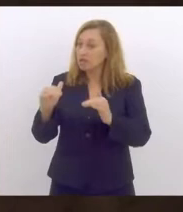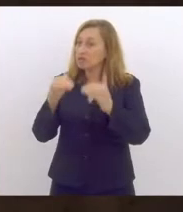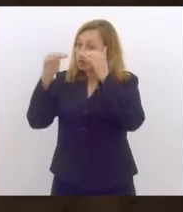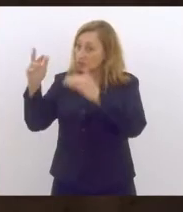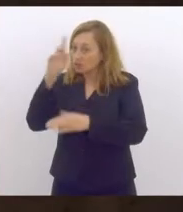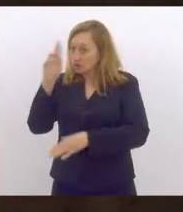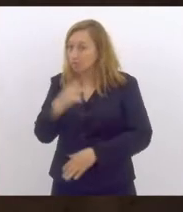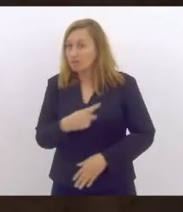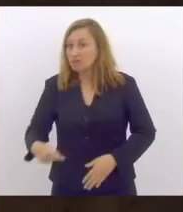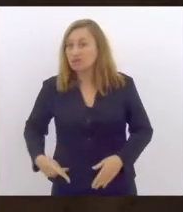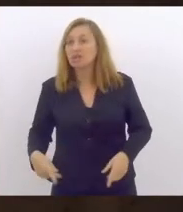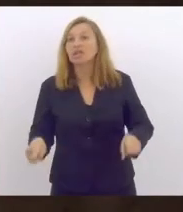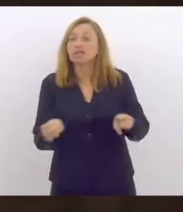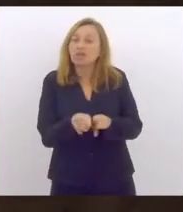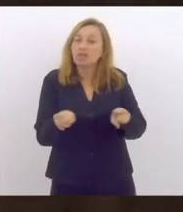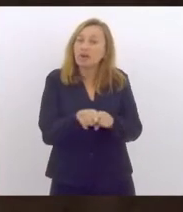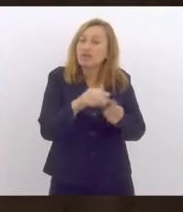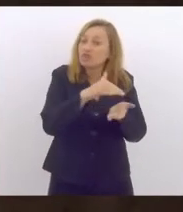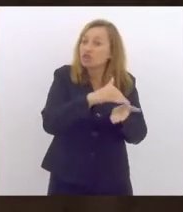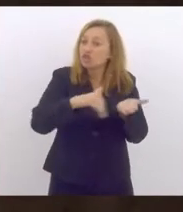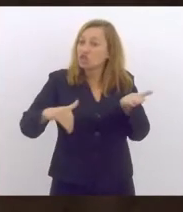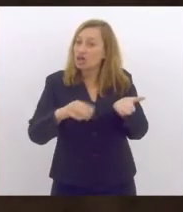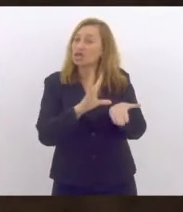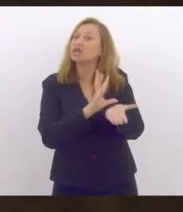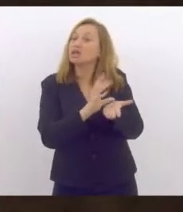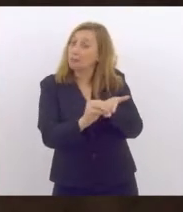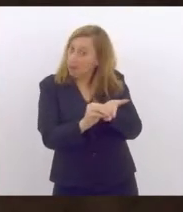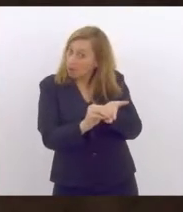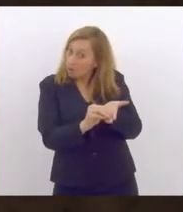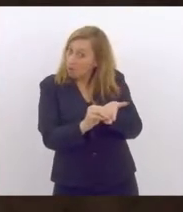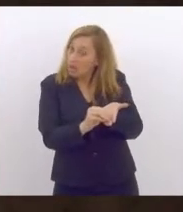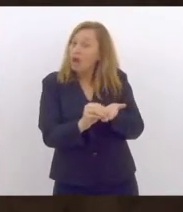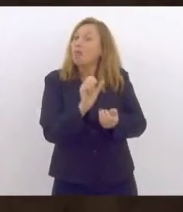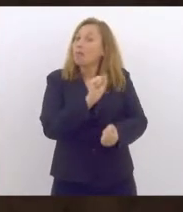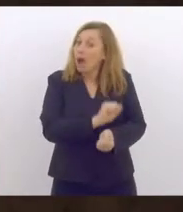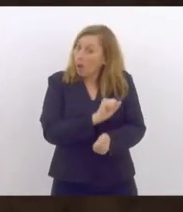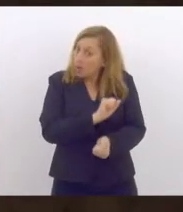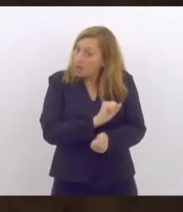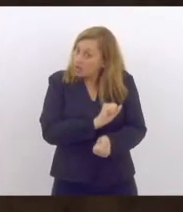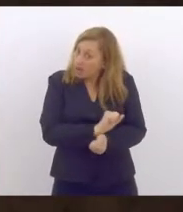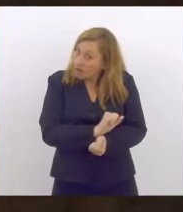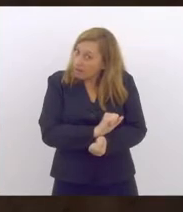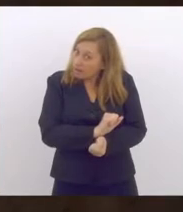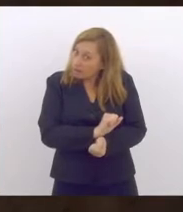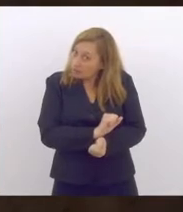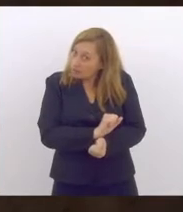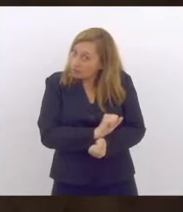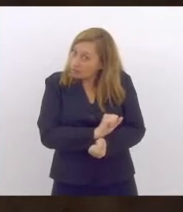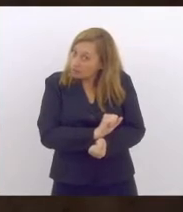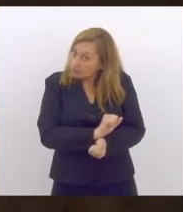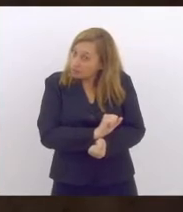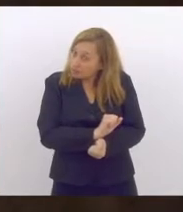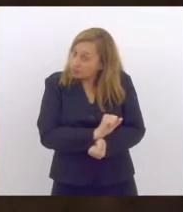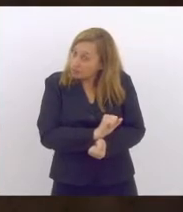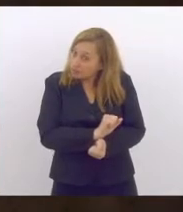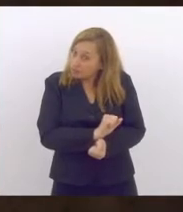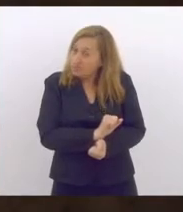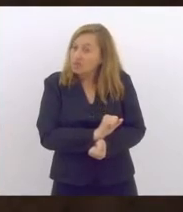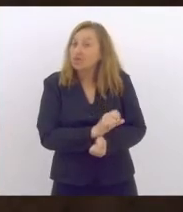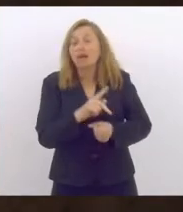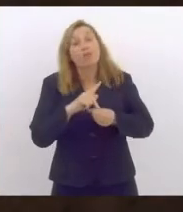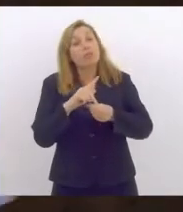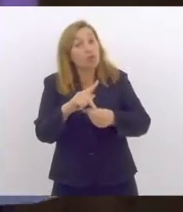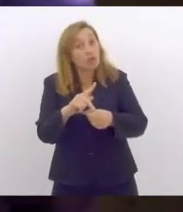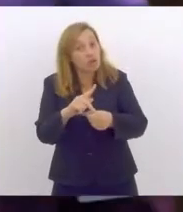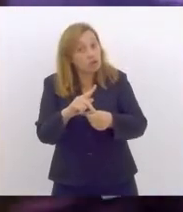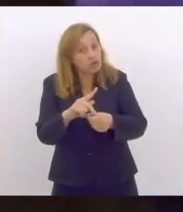eles também fossem de retirada de pauta para aguardar o parecer da douta